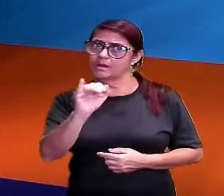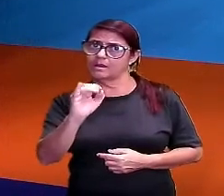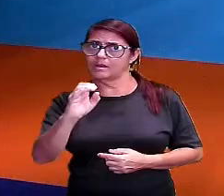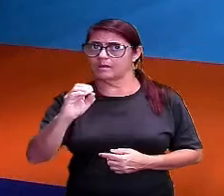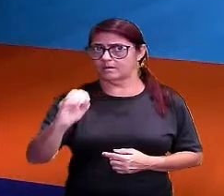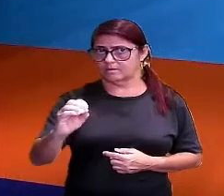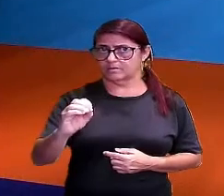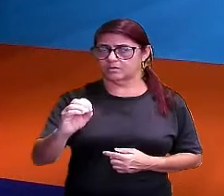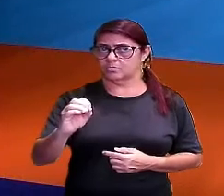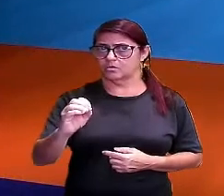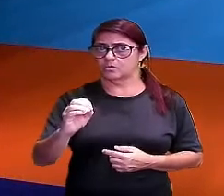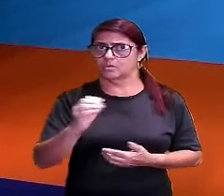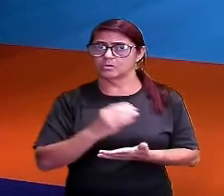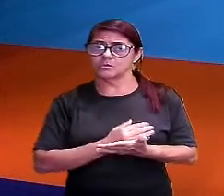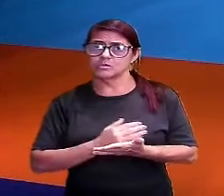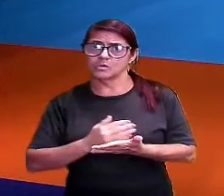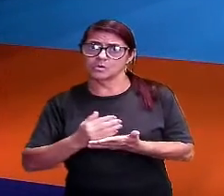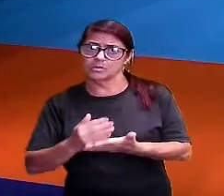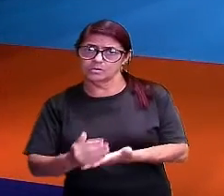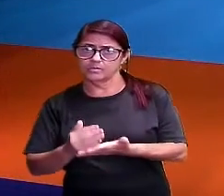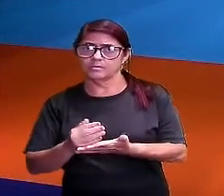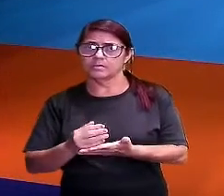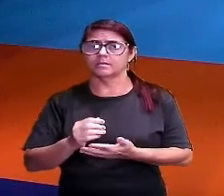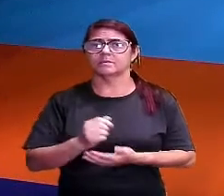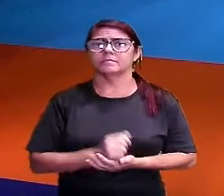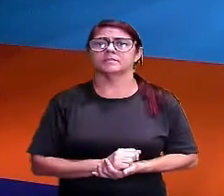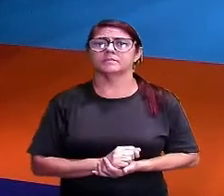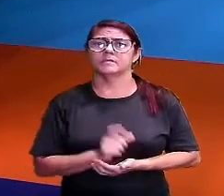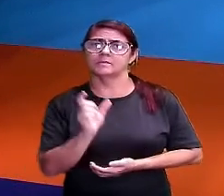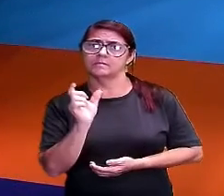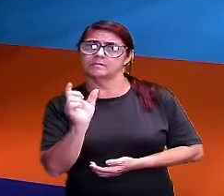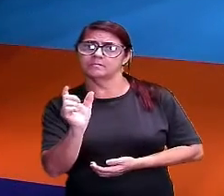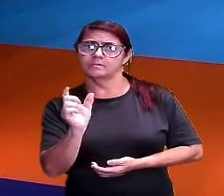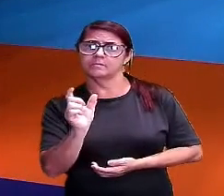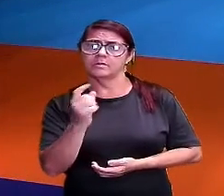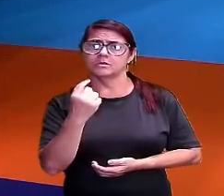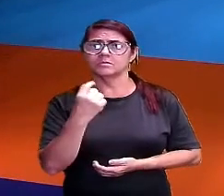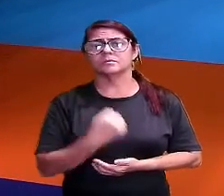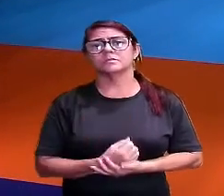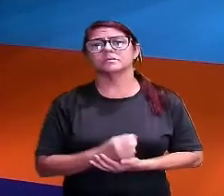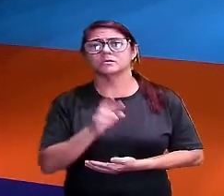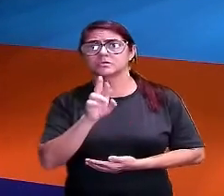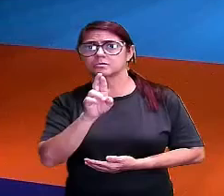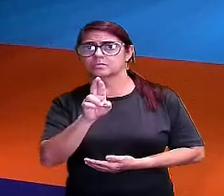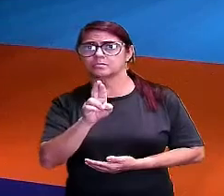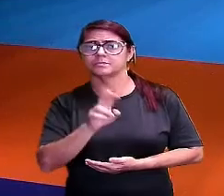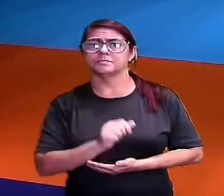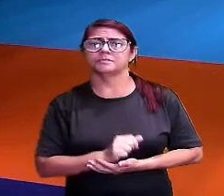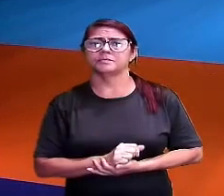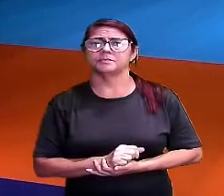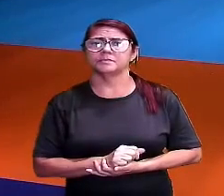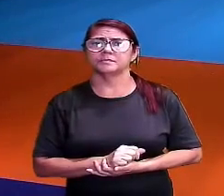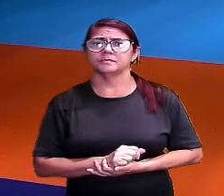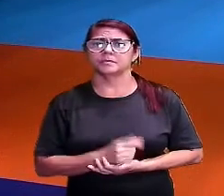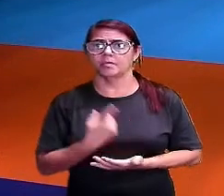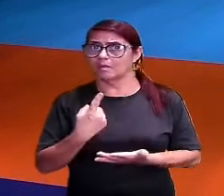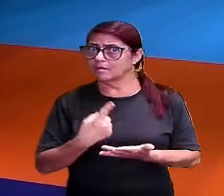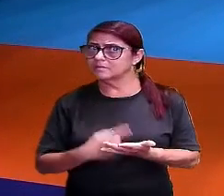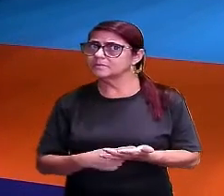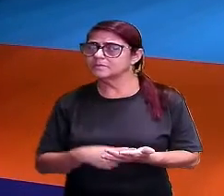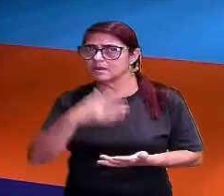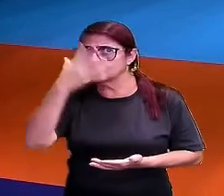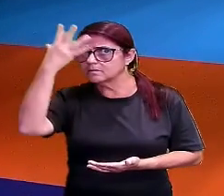porém é uma palavra do R inicial. Então, eu uso apenas uma letra R. Tá certo? Combinados?